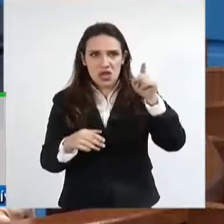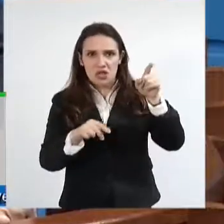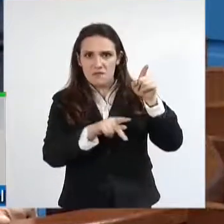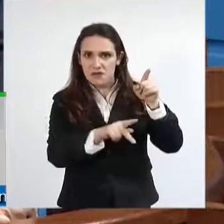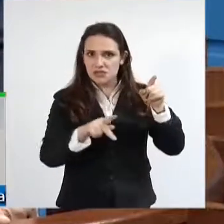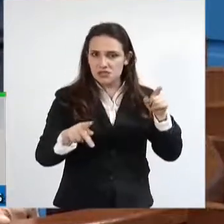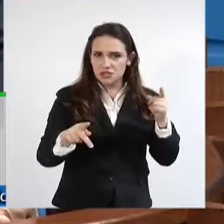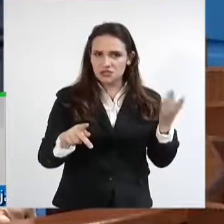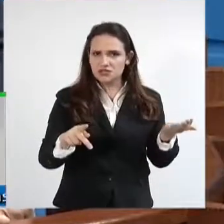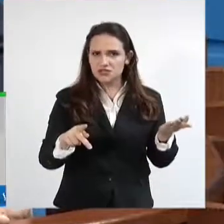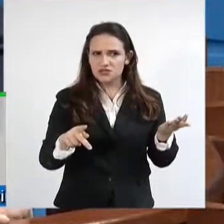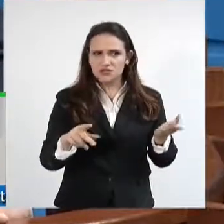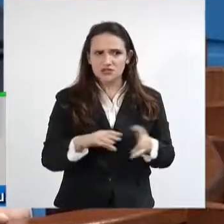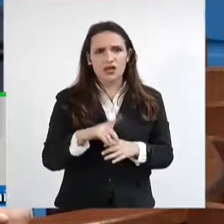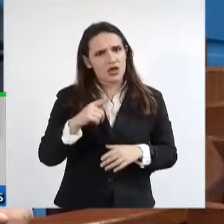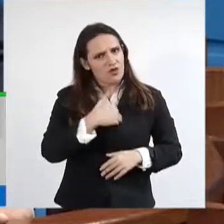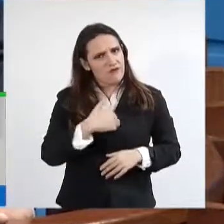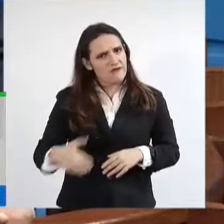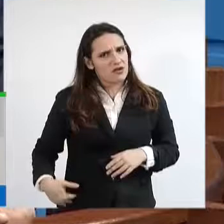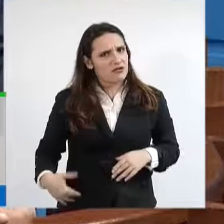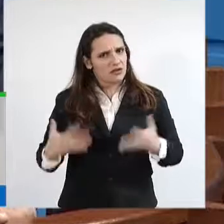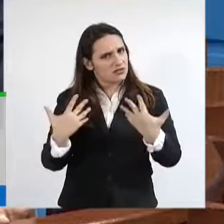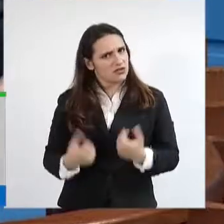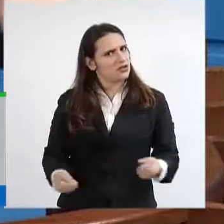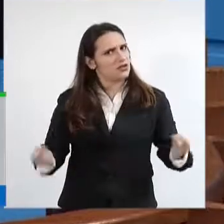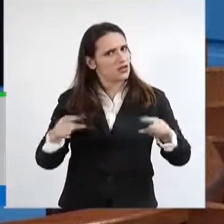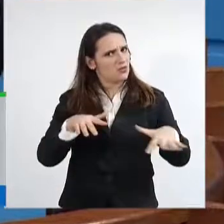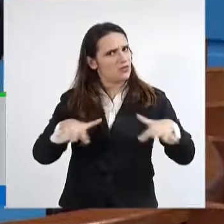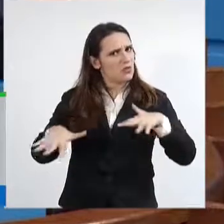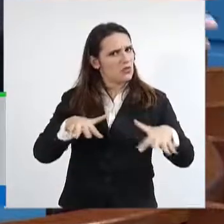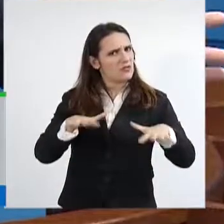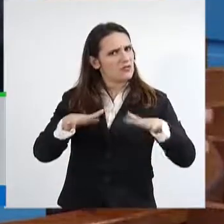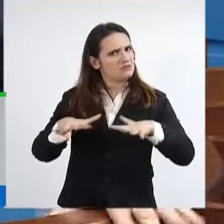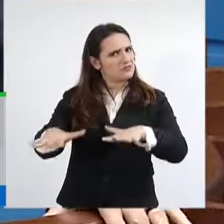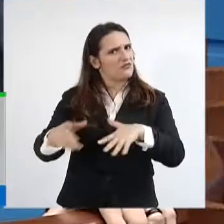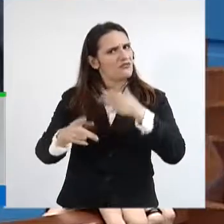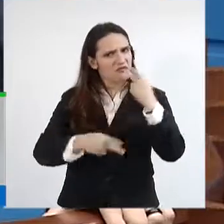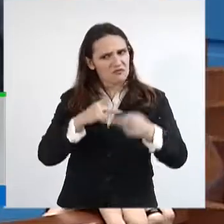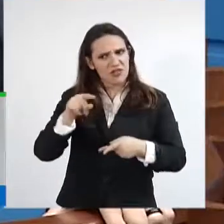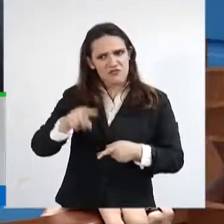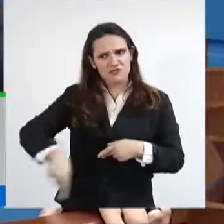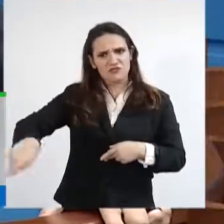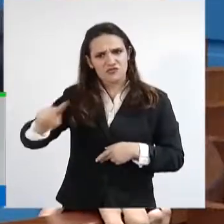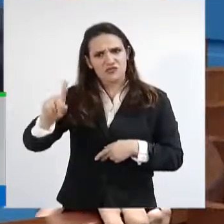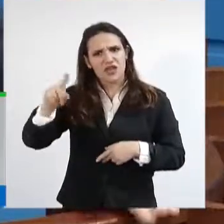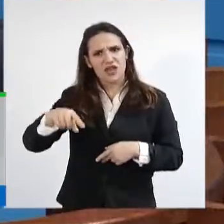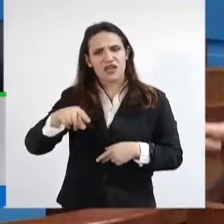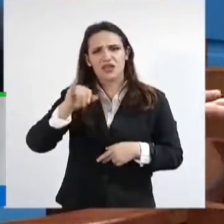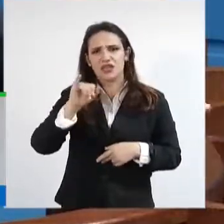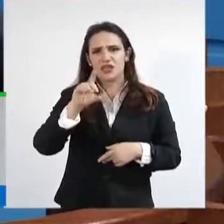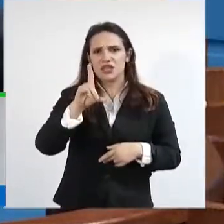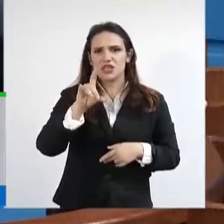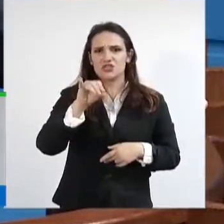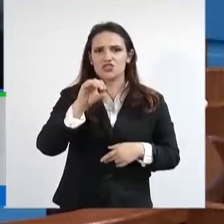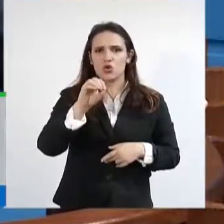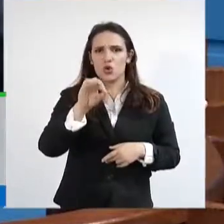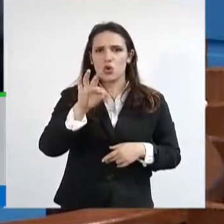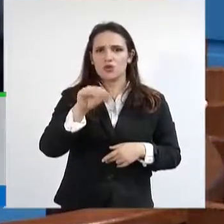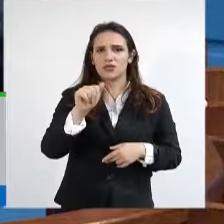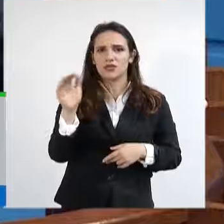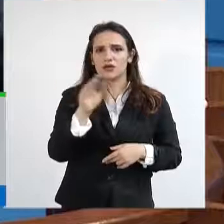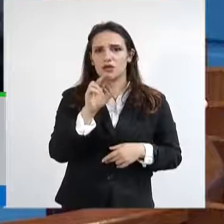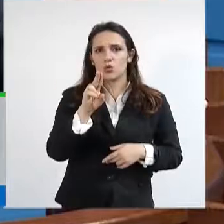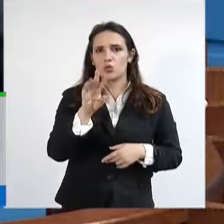é governo, ele fala que quem faz manifestação é idiota útil.